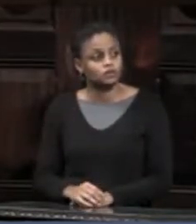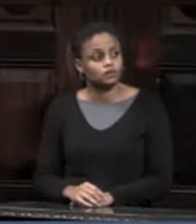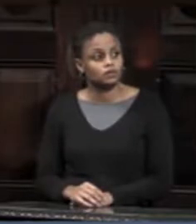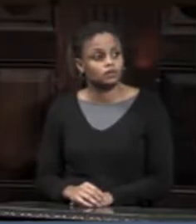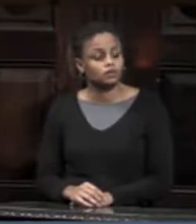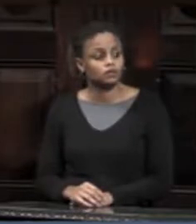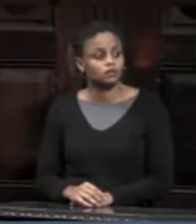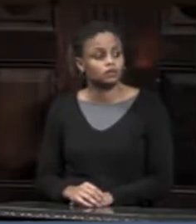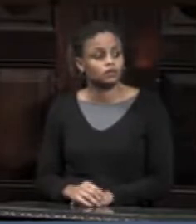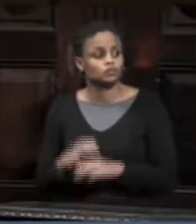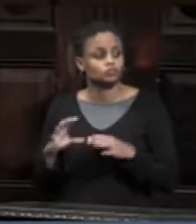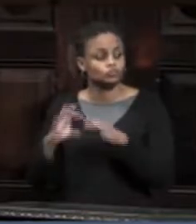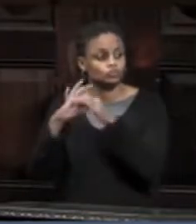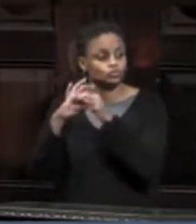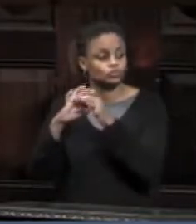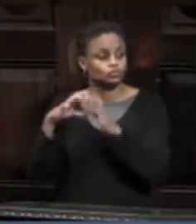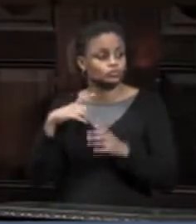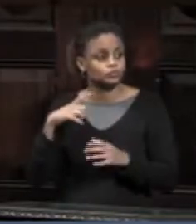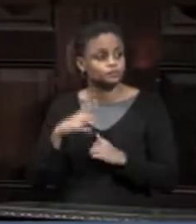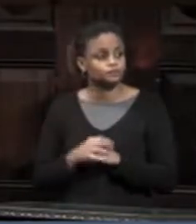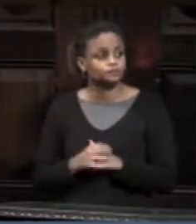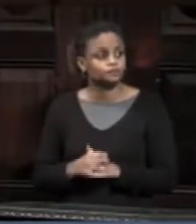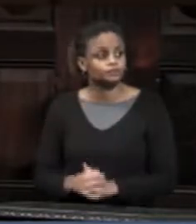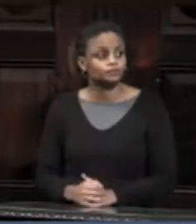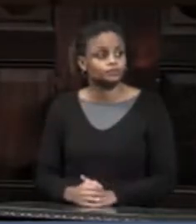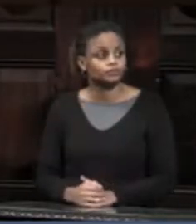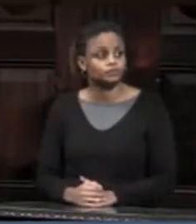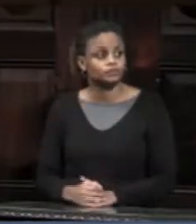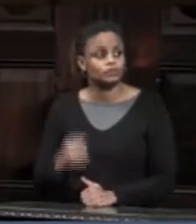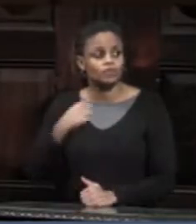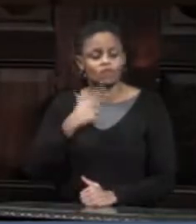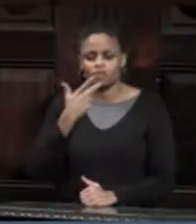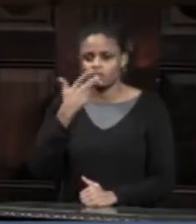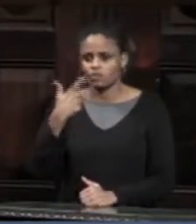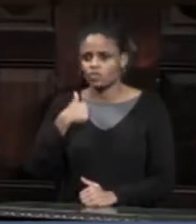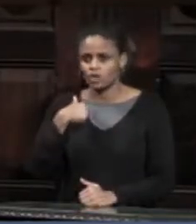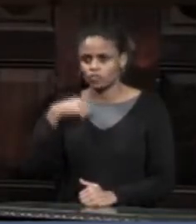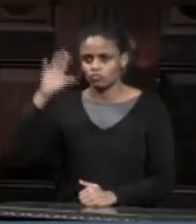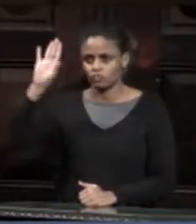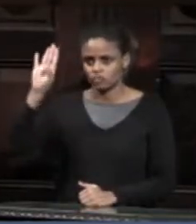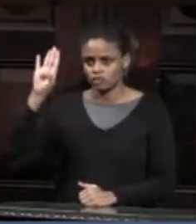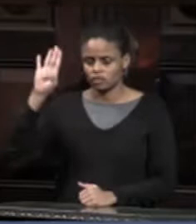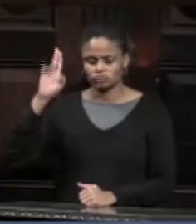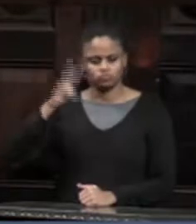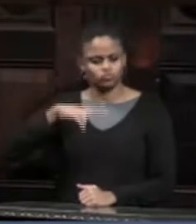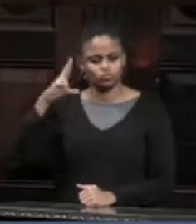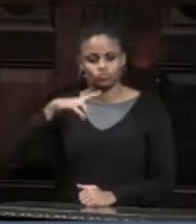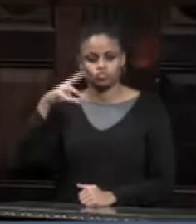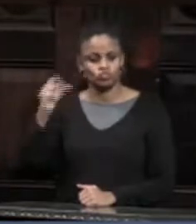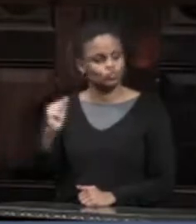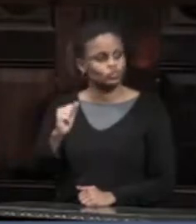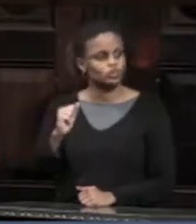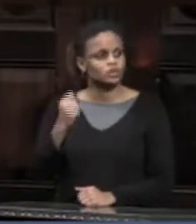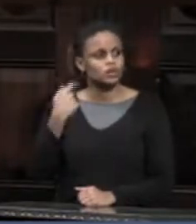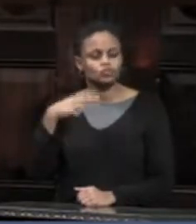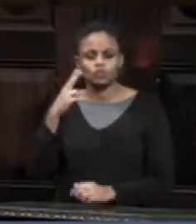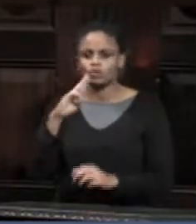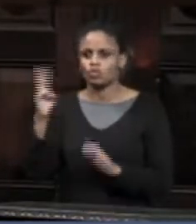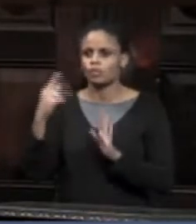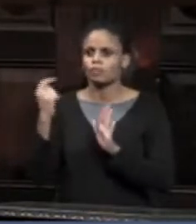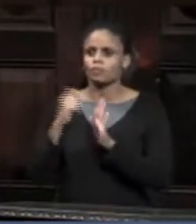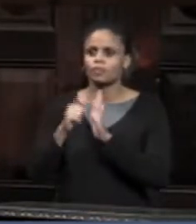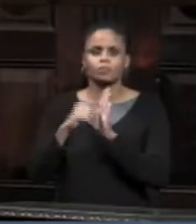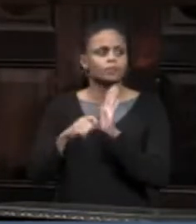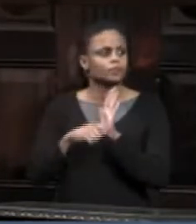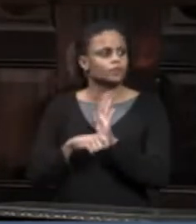que em momento algum coloquei meu nome para essa situação, em momento algum coloquei meu nome nem